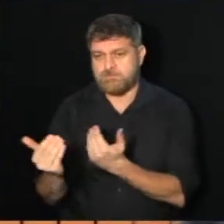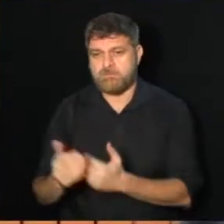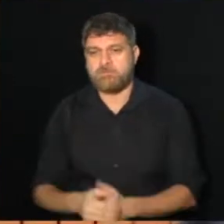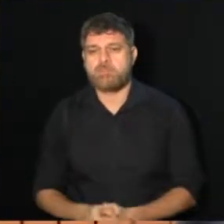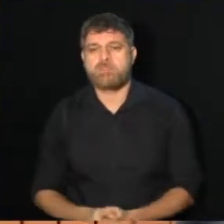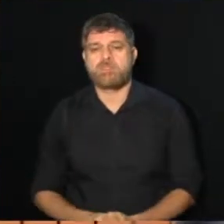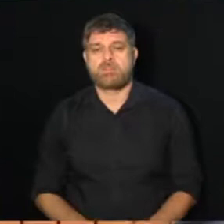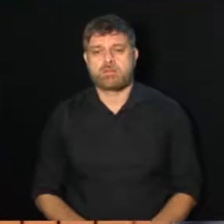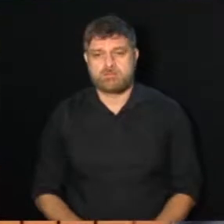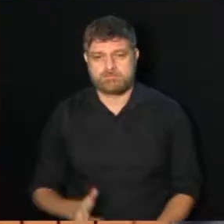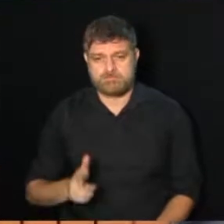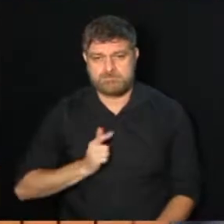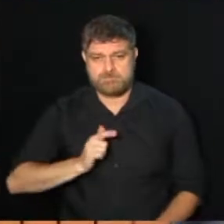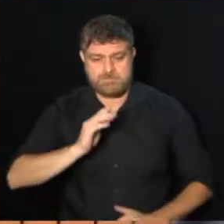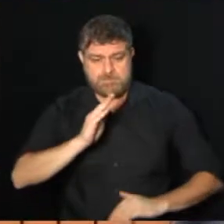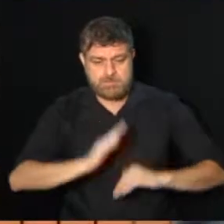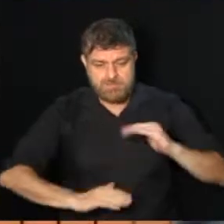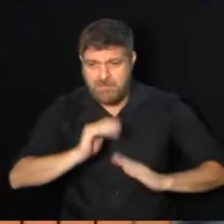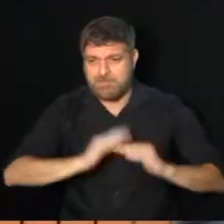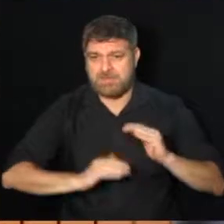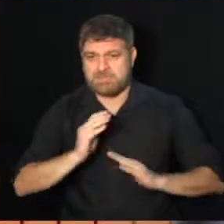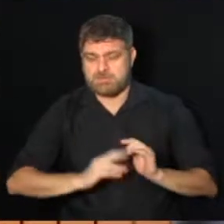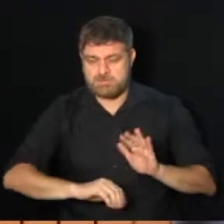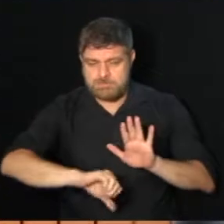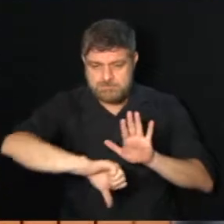na competência de atos